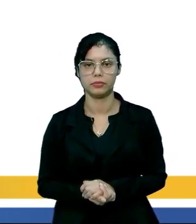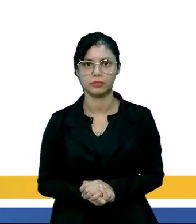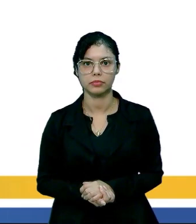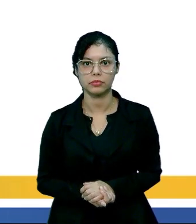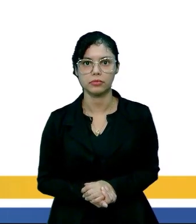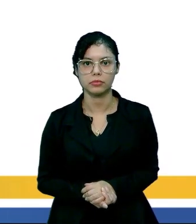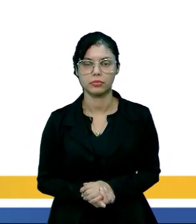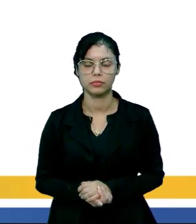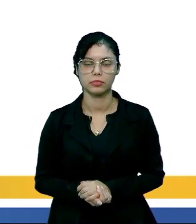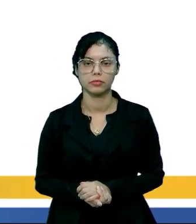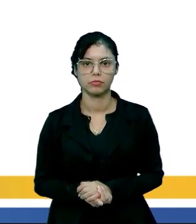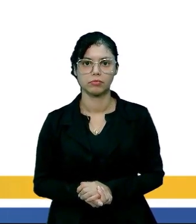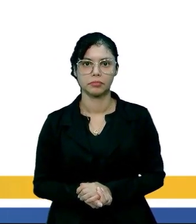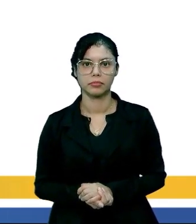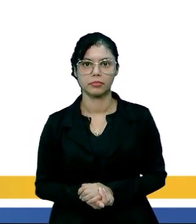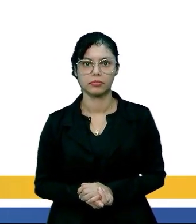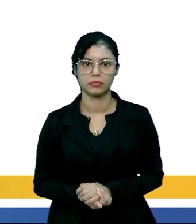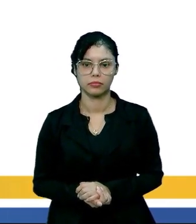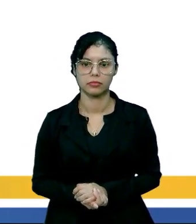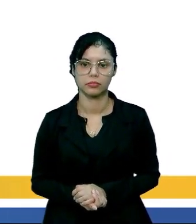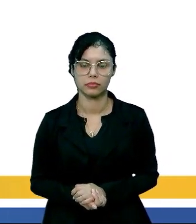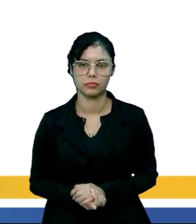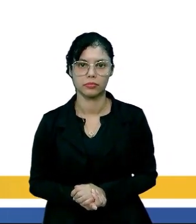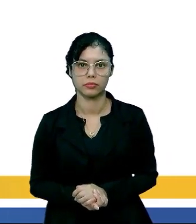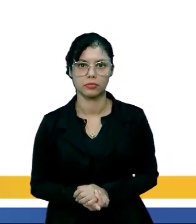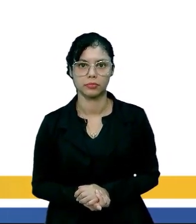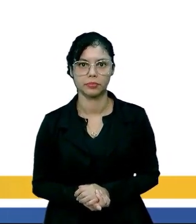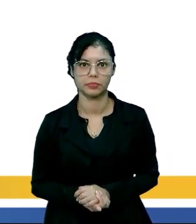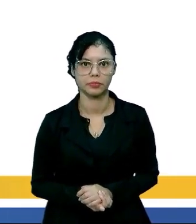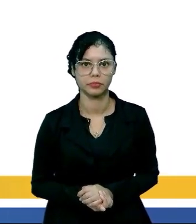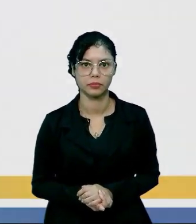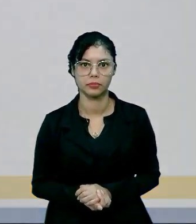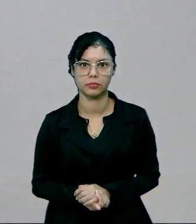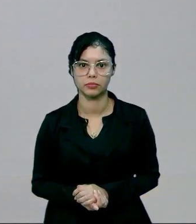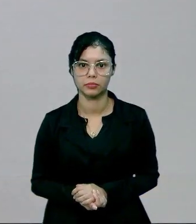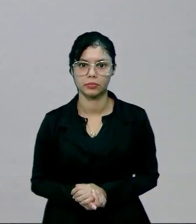quarto sólidos são iguais entre si.